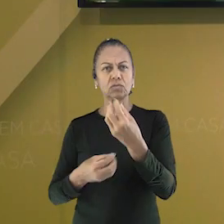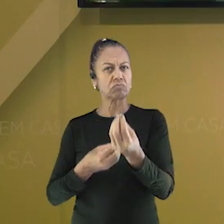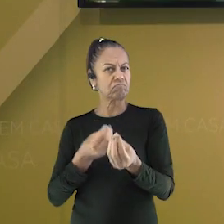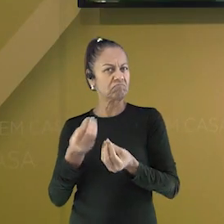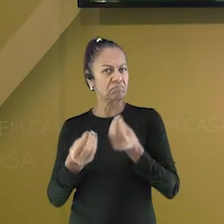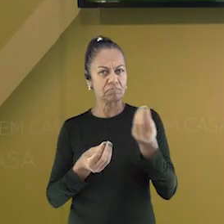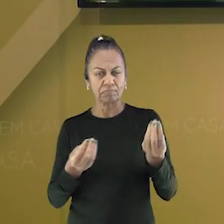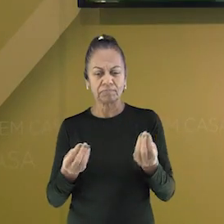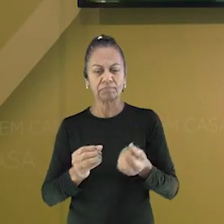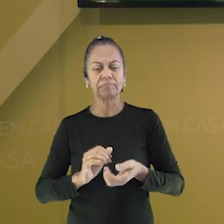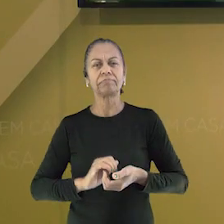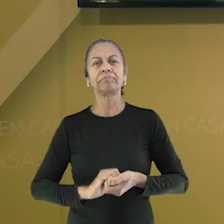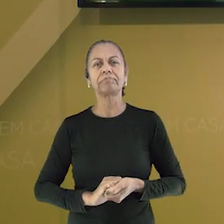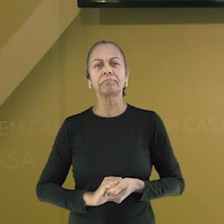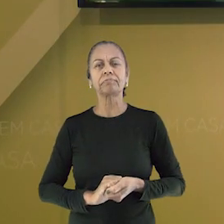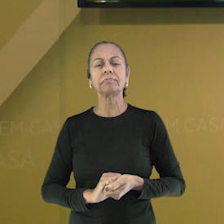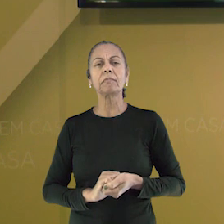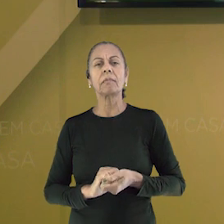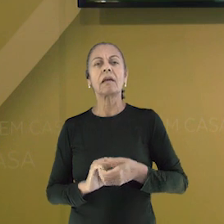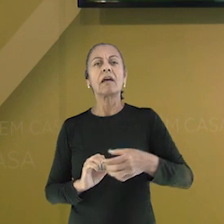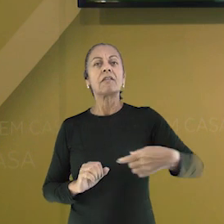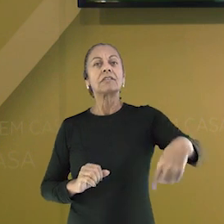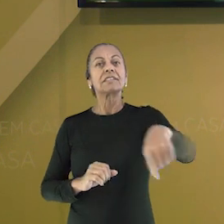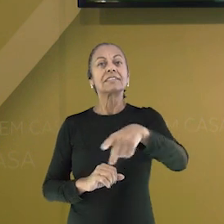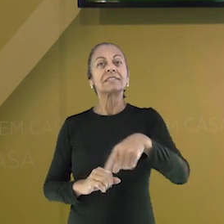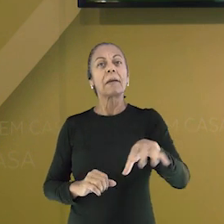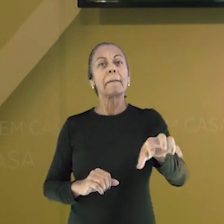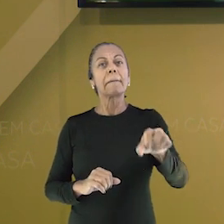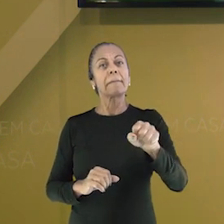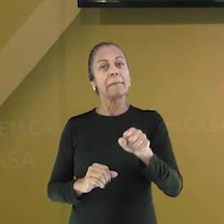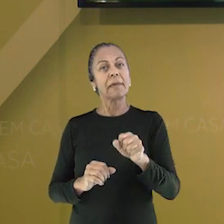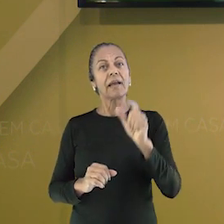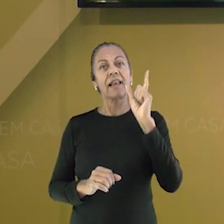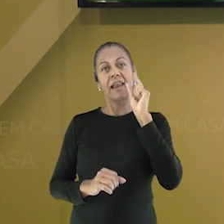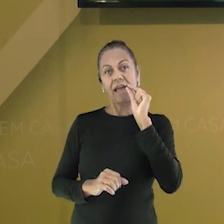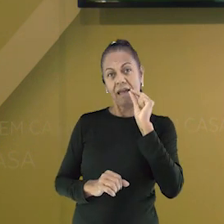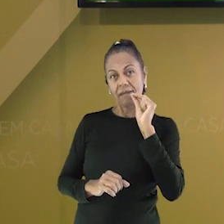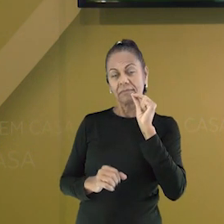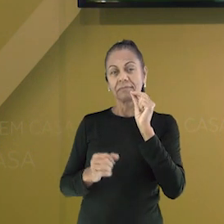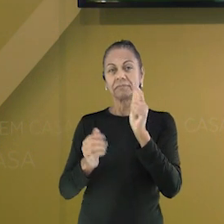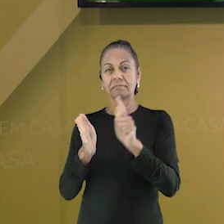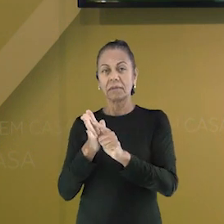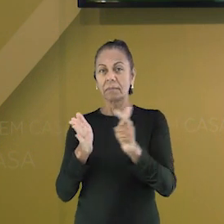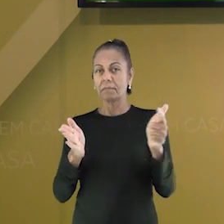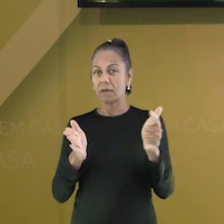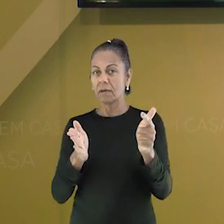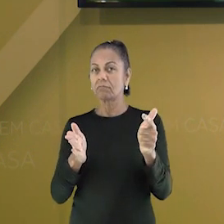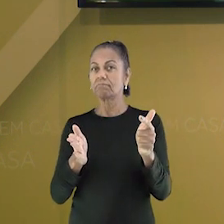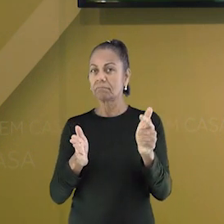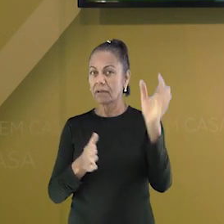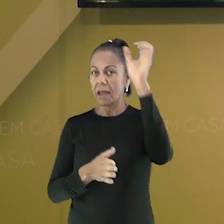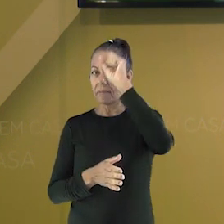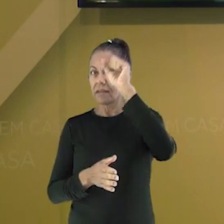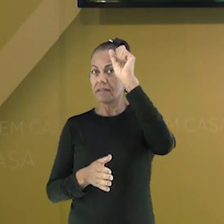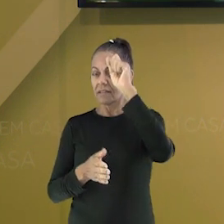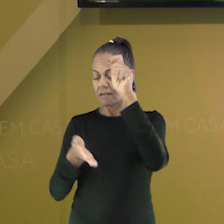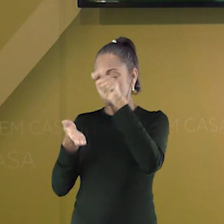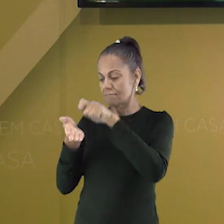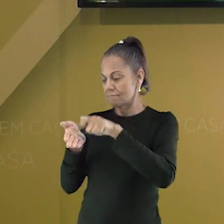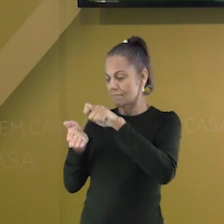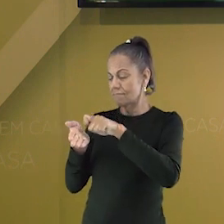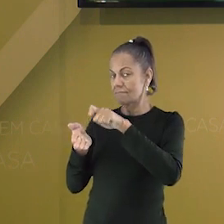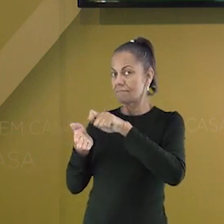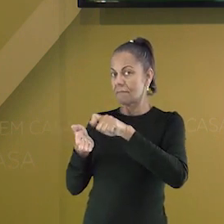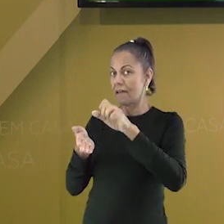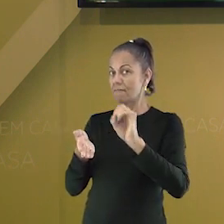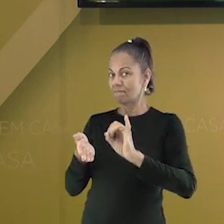nossa aula, prepare lápis e papel, porque escrever o que a gente aprende é essencial para os estudos. Lembrando